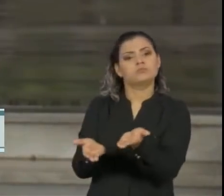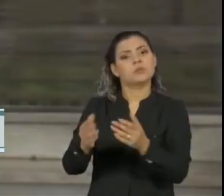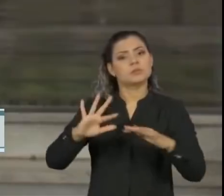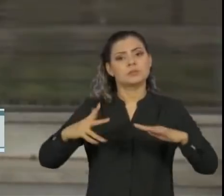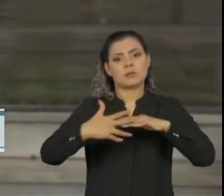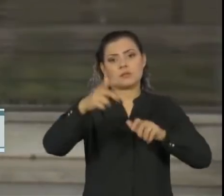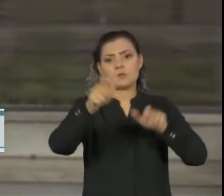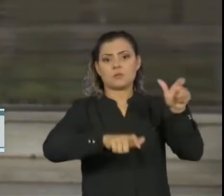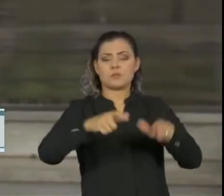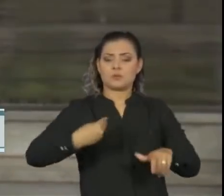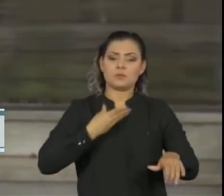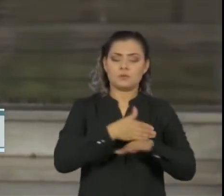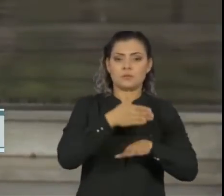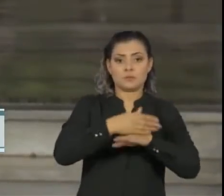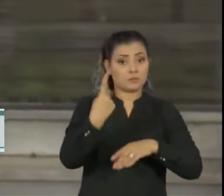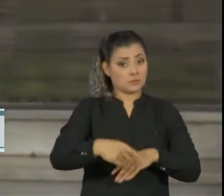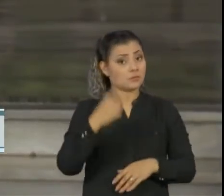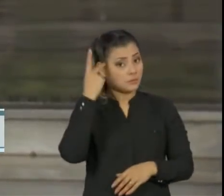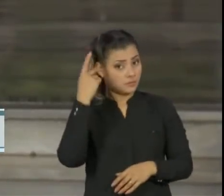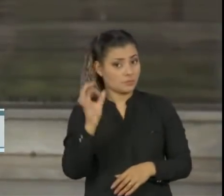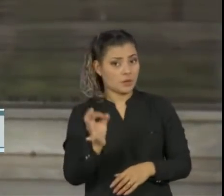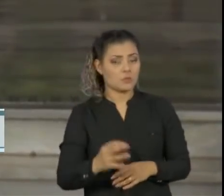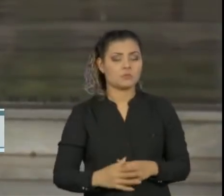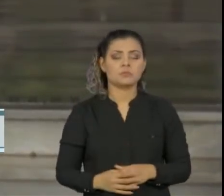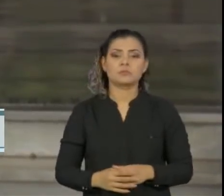cidadãos que vivem em São Paulo.